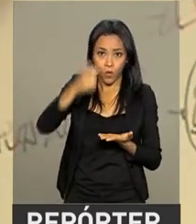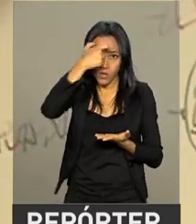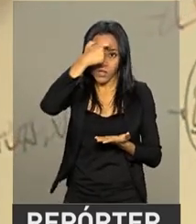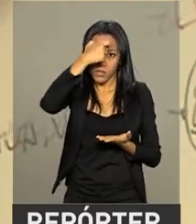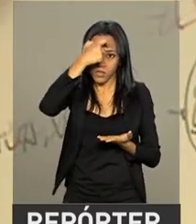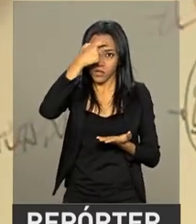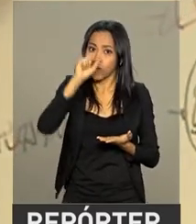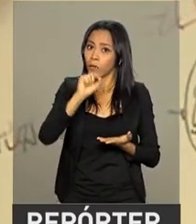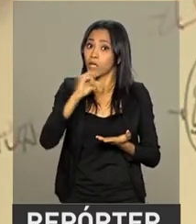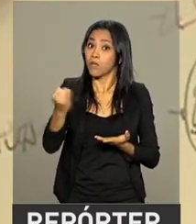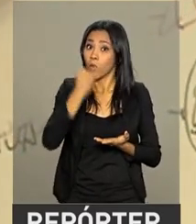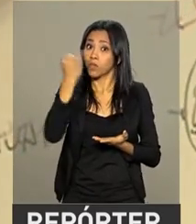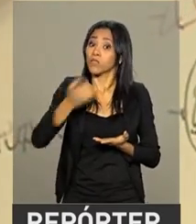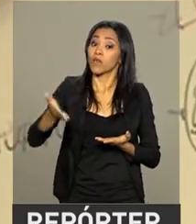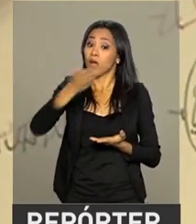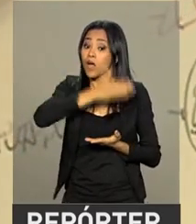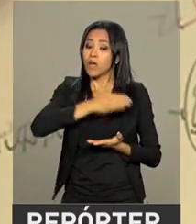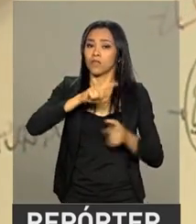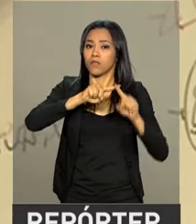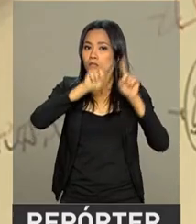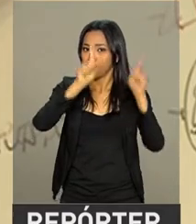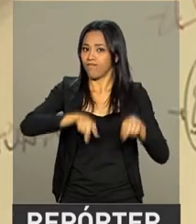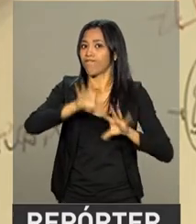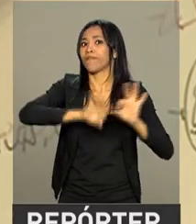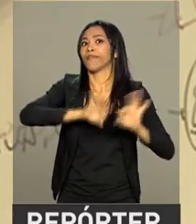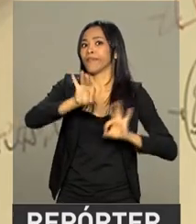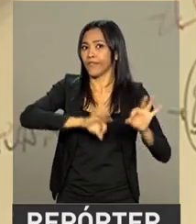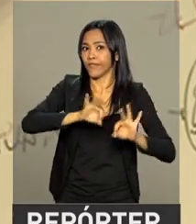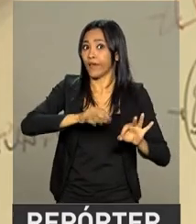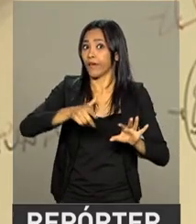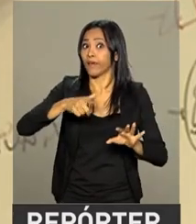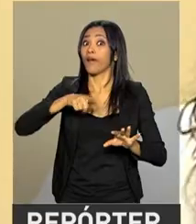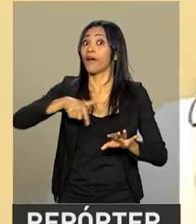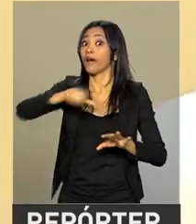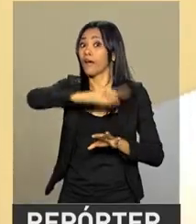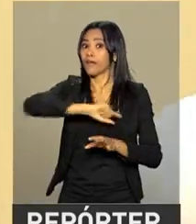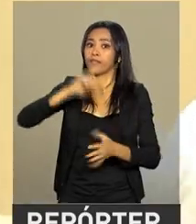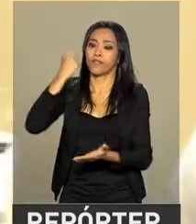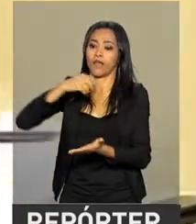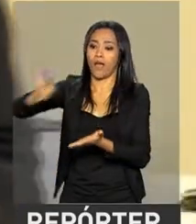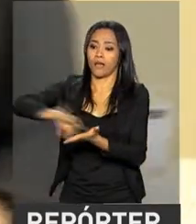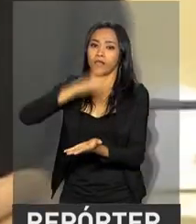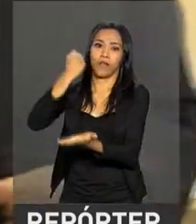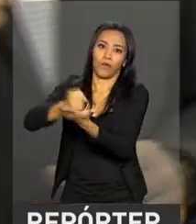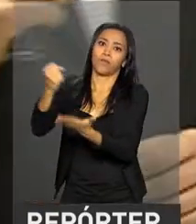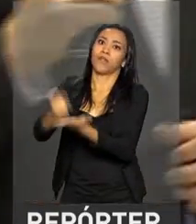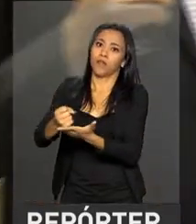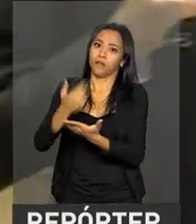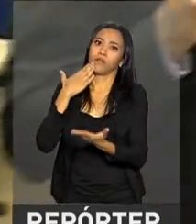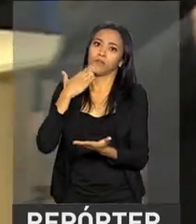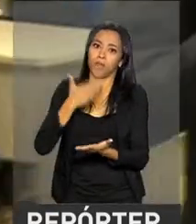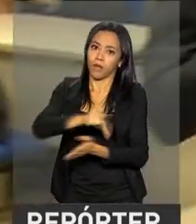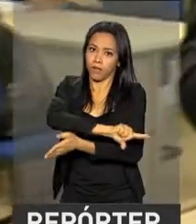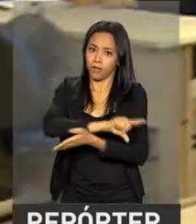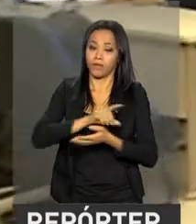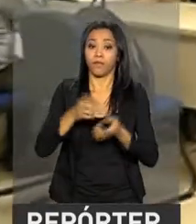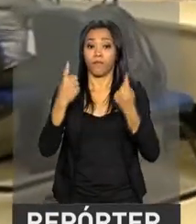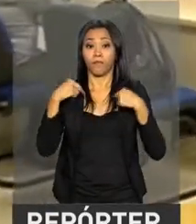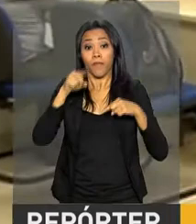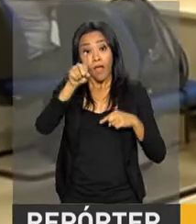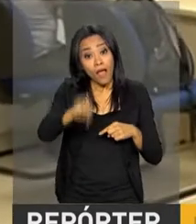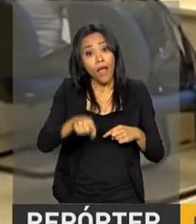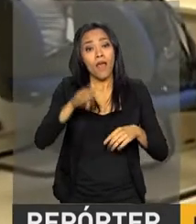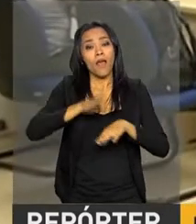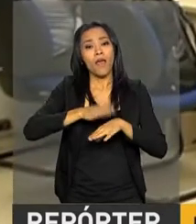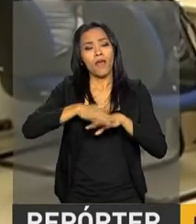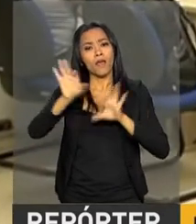a importância de ter um planejamento antes de mais nada se você assinar qualquer tipo de contrato a semana nacional do crédito é uma das ações do governo federal para